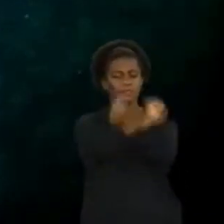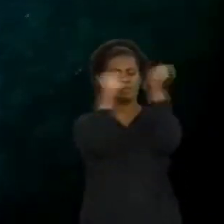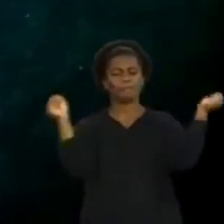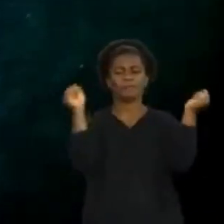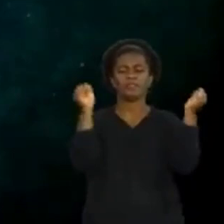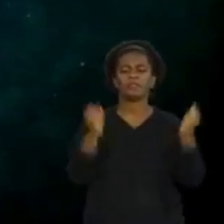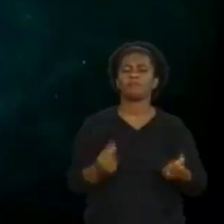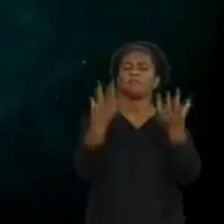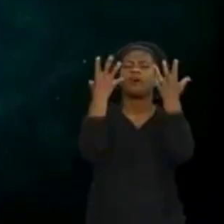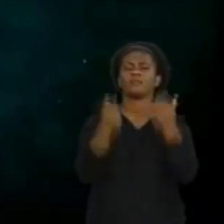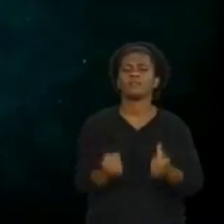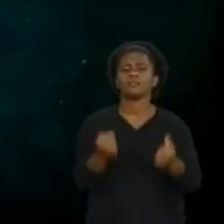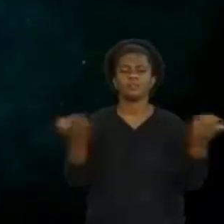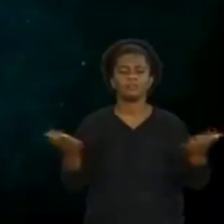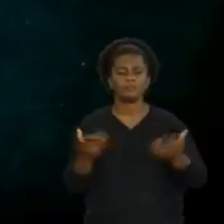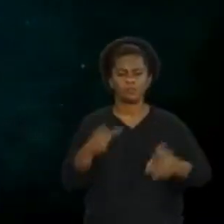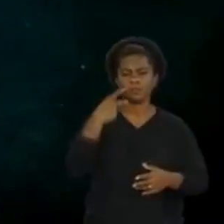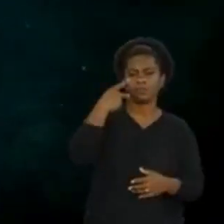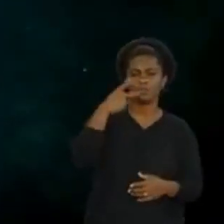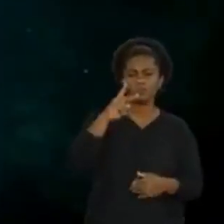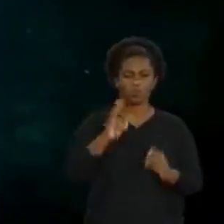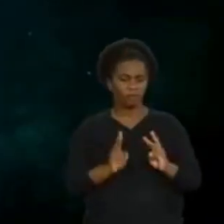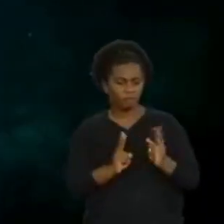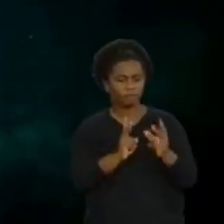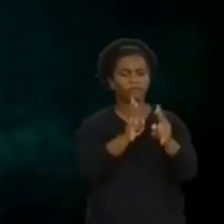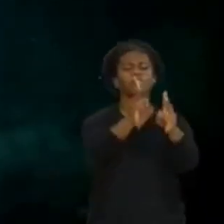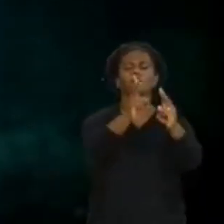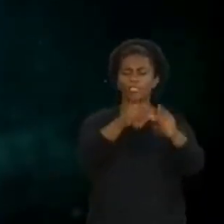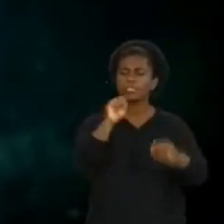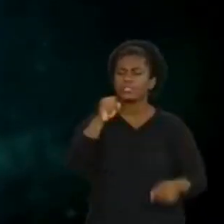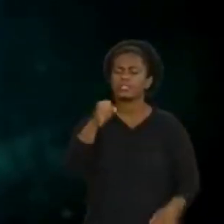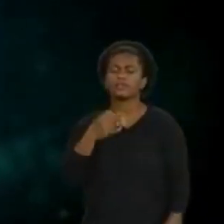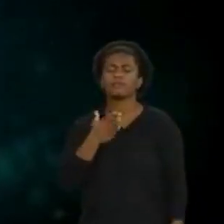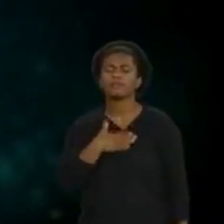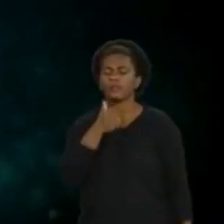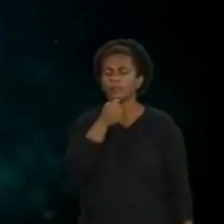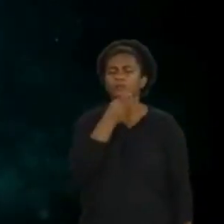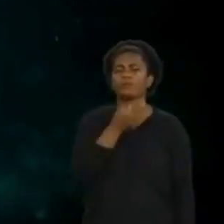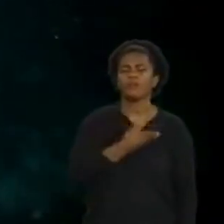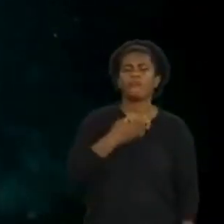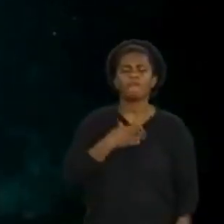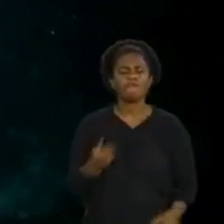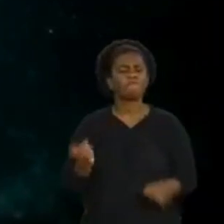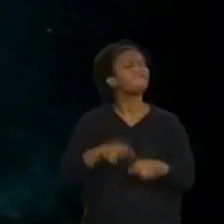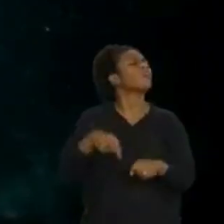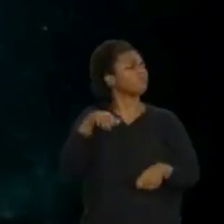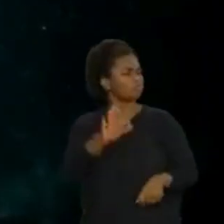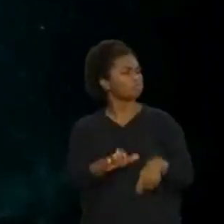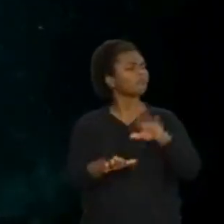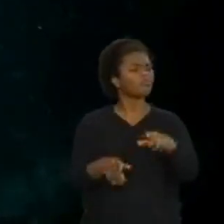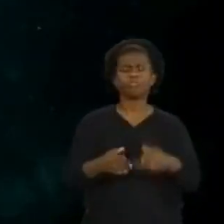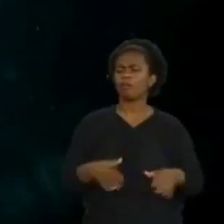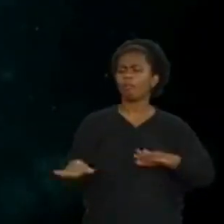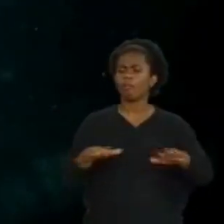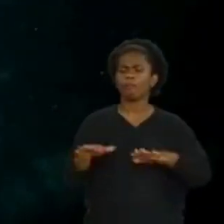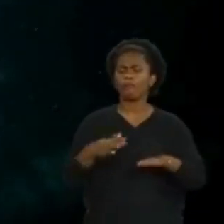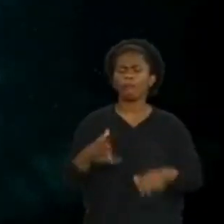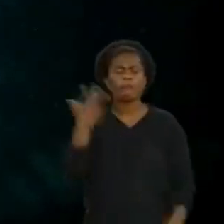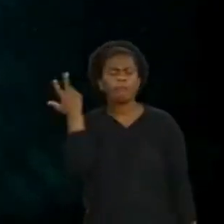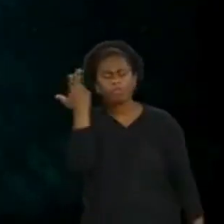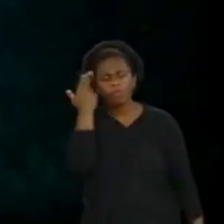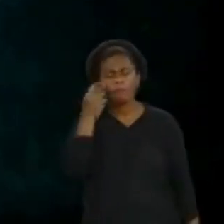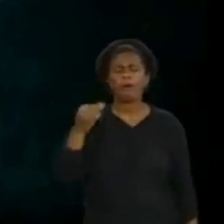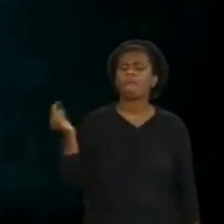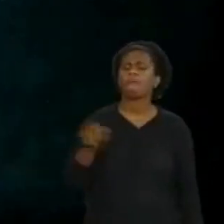libertação, receba agora a sua vitória. Isso, minha amiga, meu amigo, volte a andar, volte a ter os movimentos